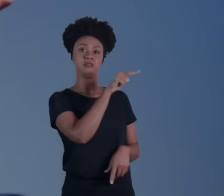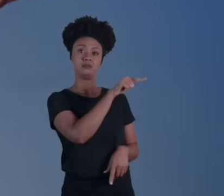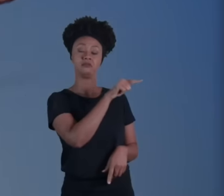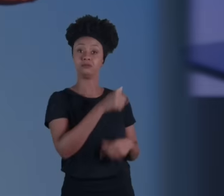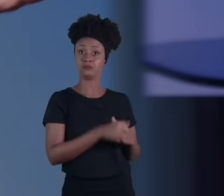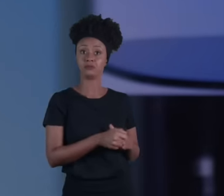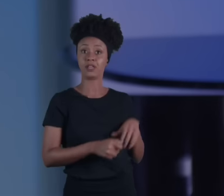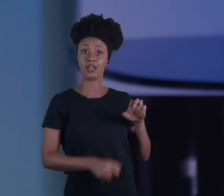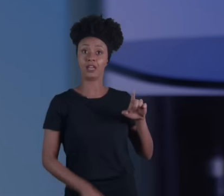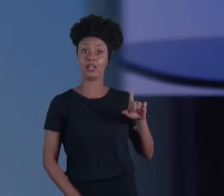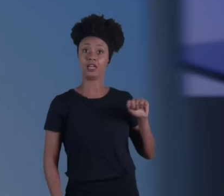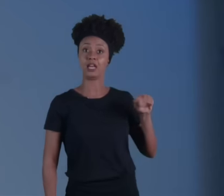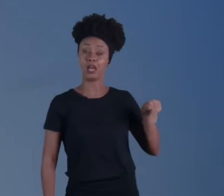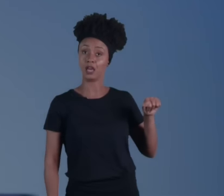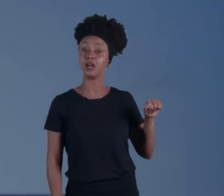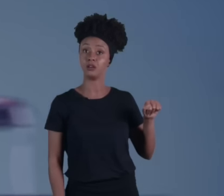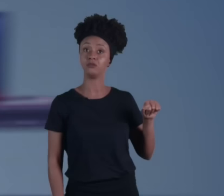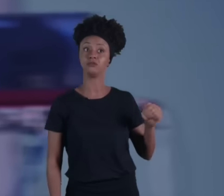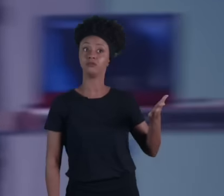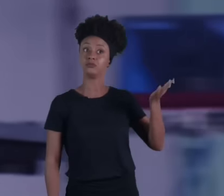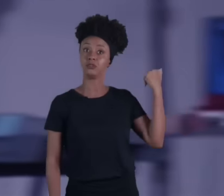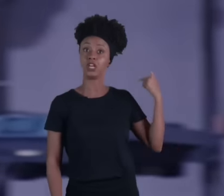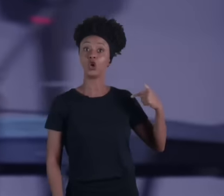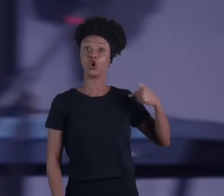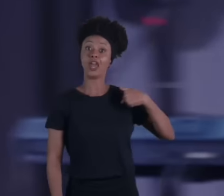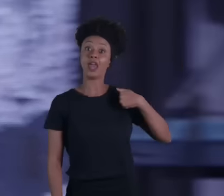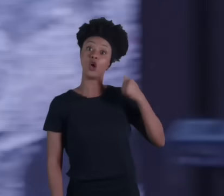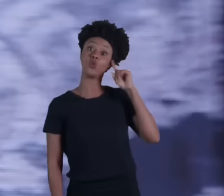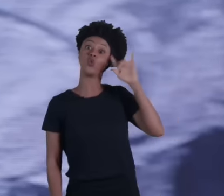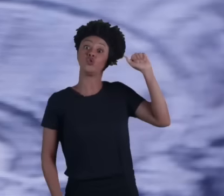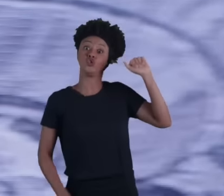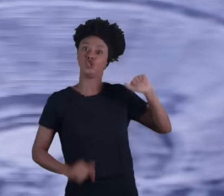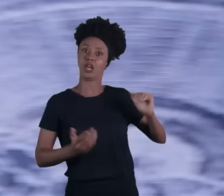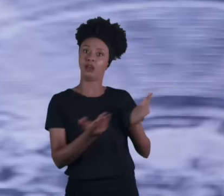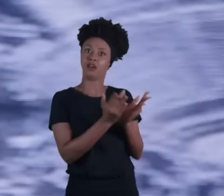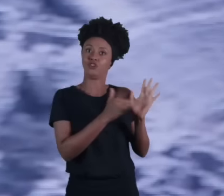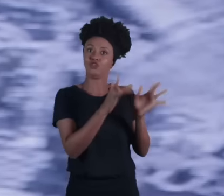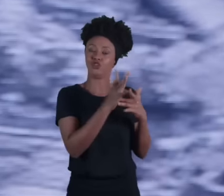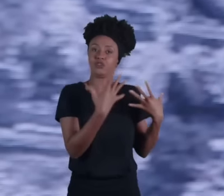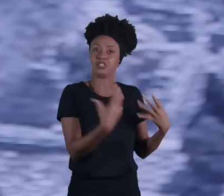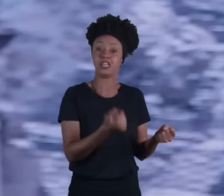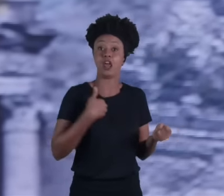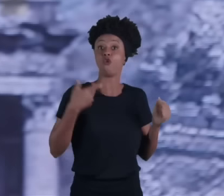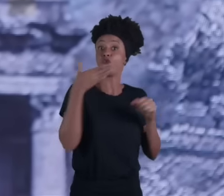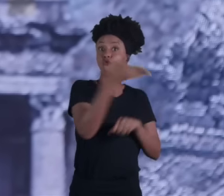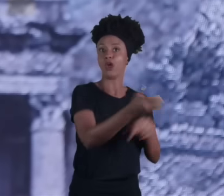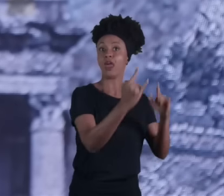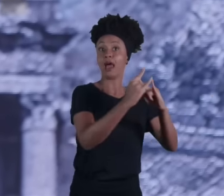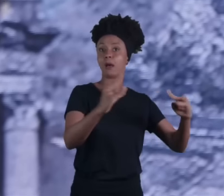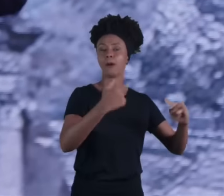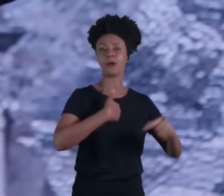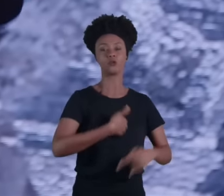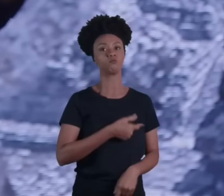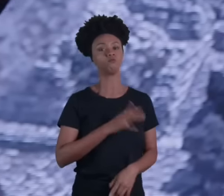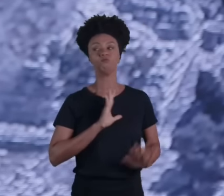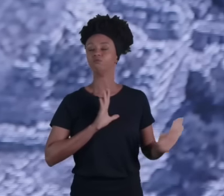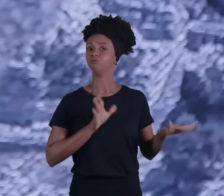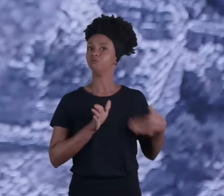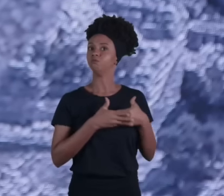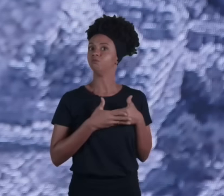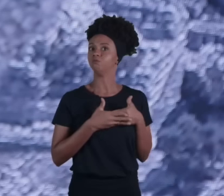Ercio foi usada por Deus no dia da minha conversão. Eu fui para o acampamento, estava com o coração duro. Mas